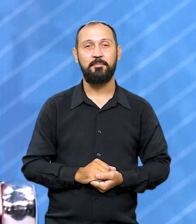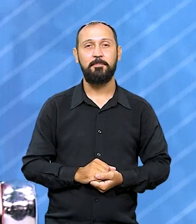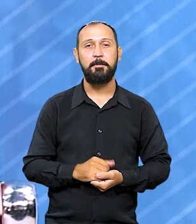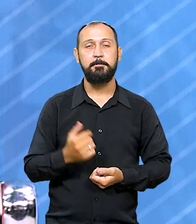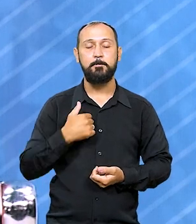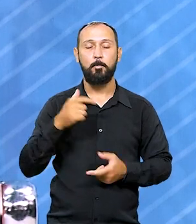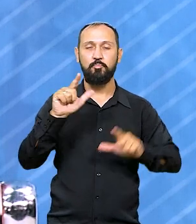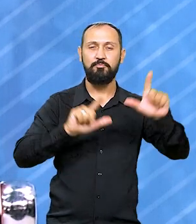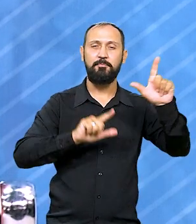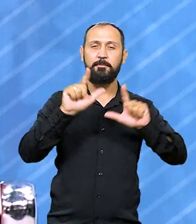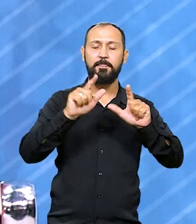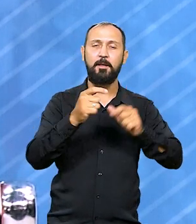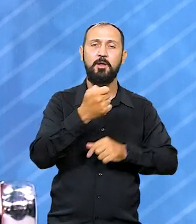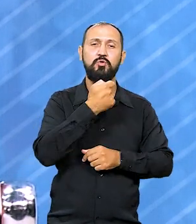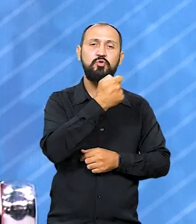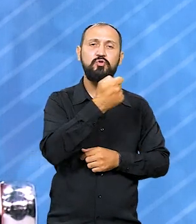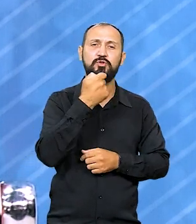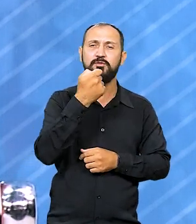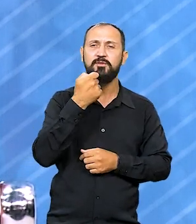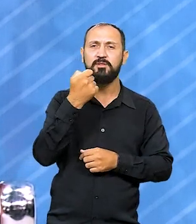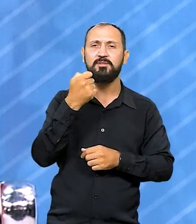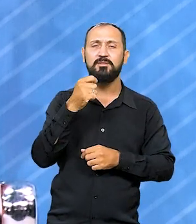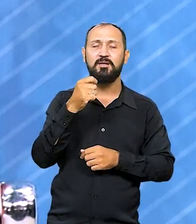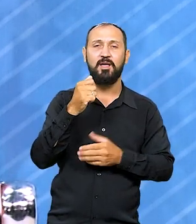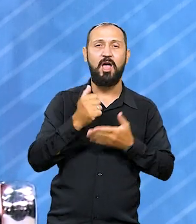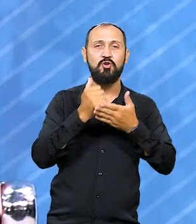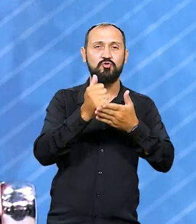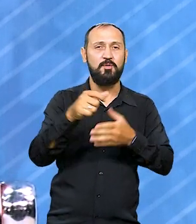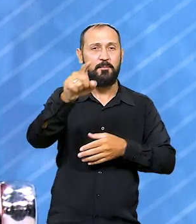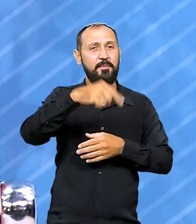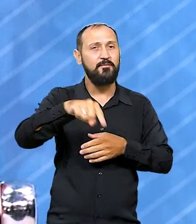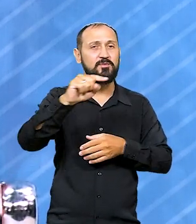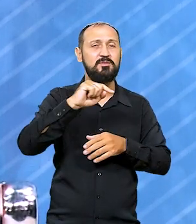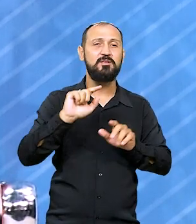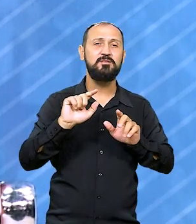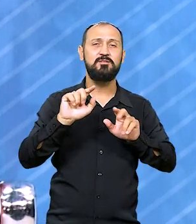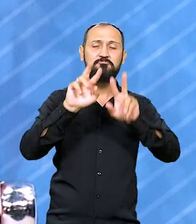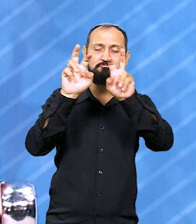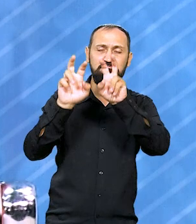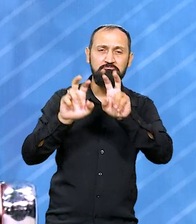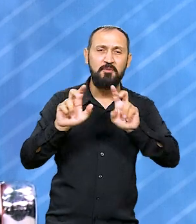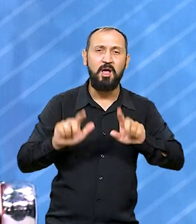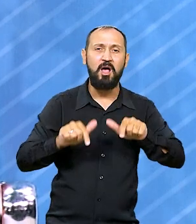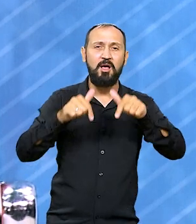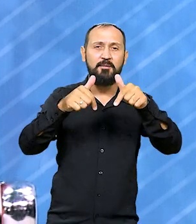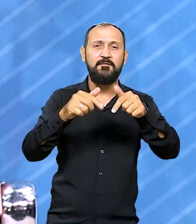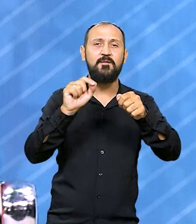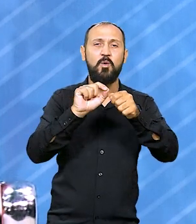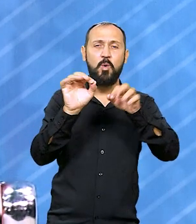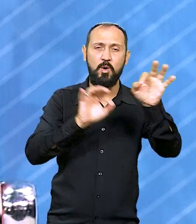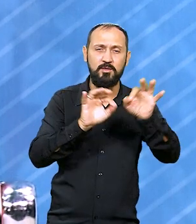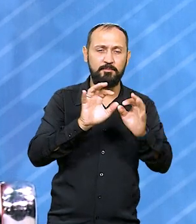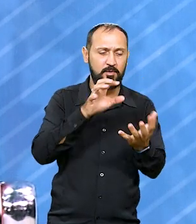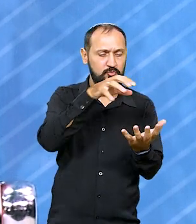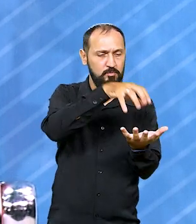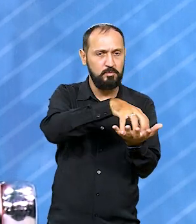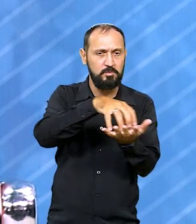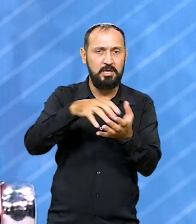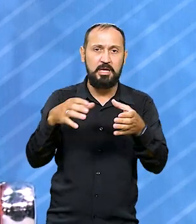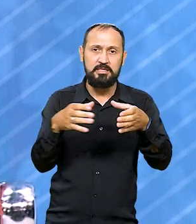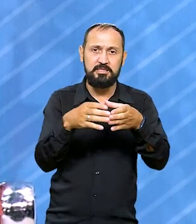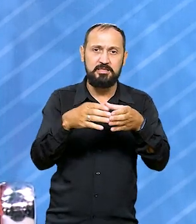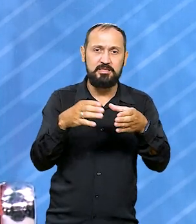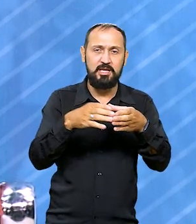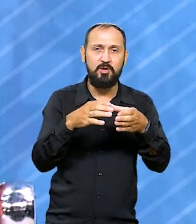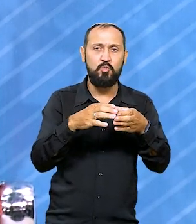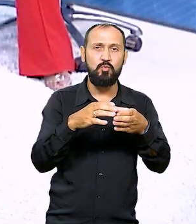Grosso do Sul. Um programa de entrevistas que traz para você as ações desenvolvidas pelas mais de 100 comissões